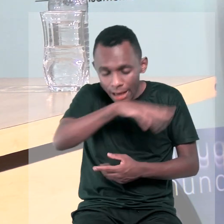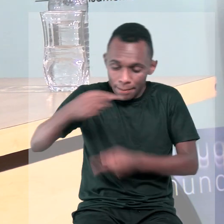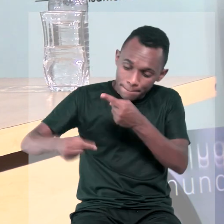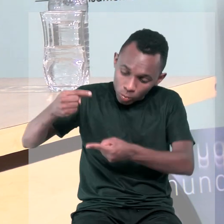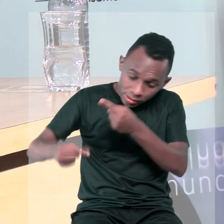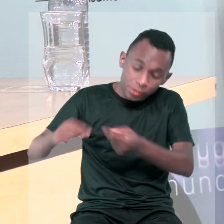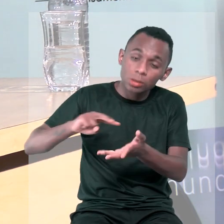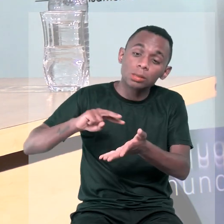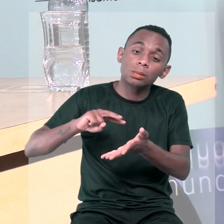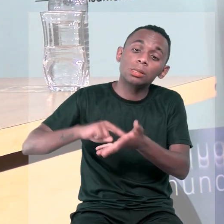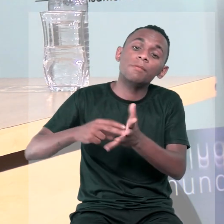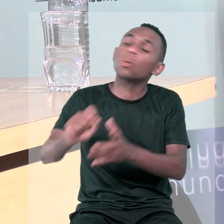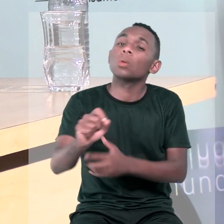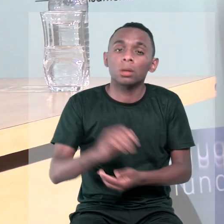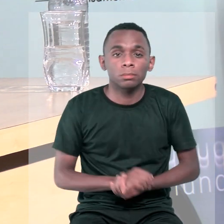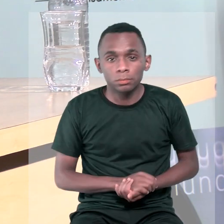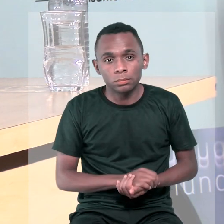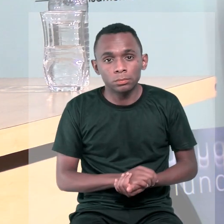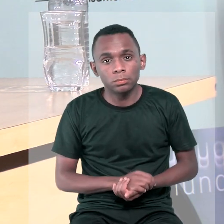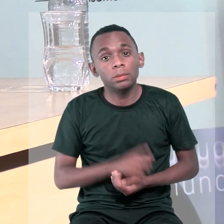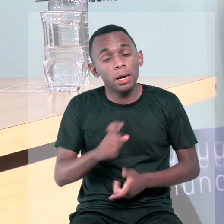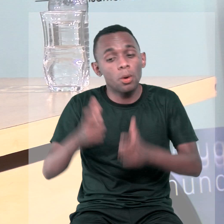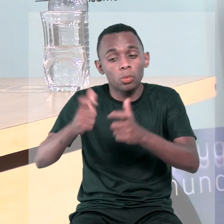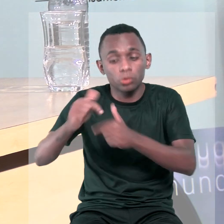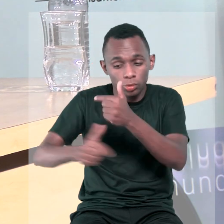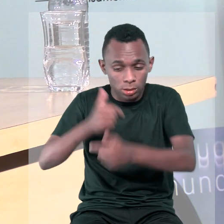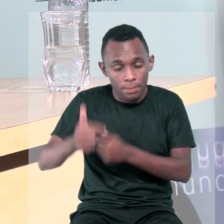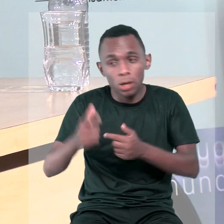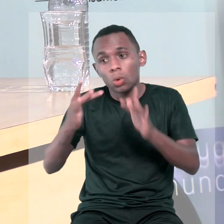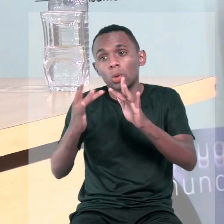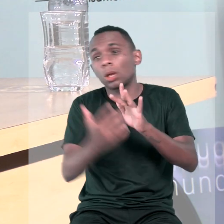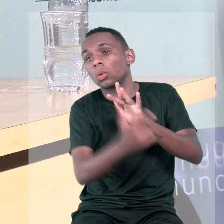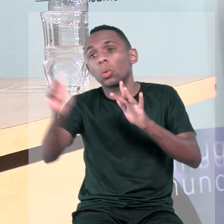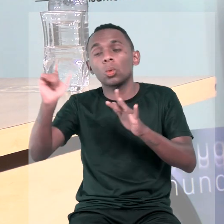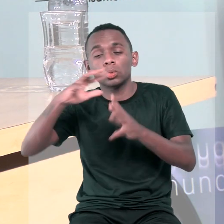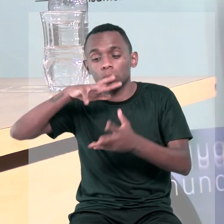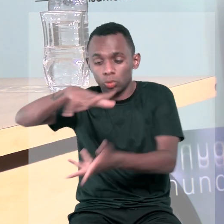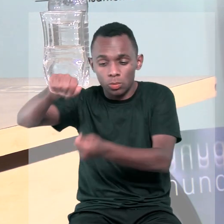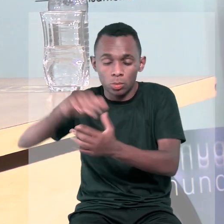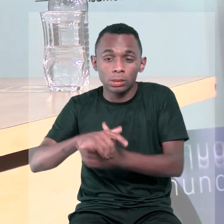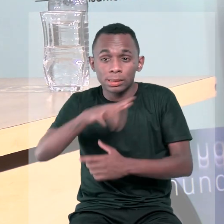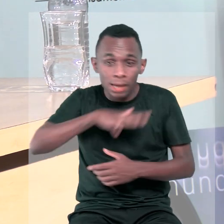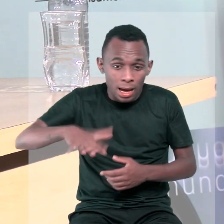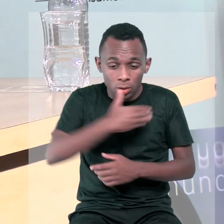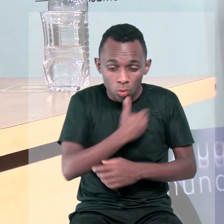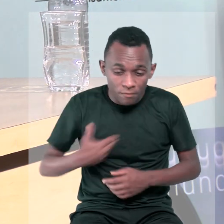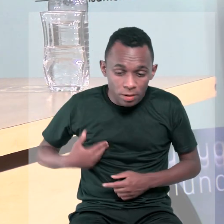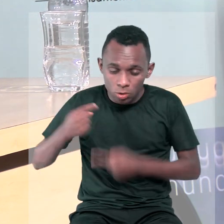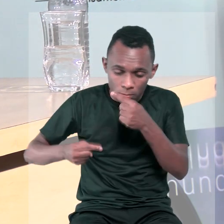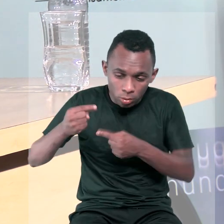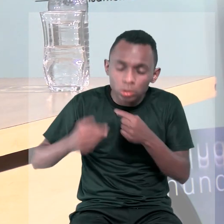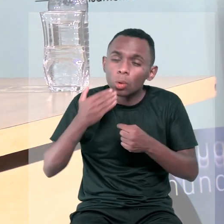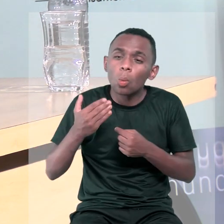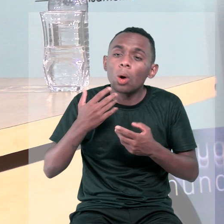de pensamento, segundo Arendt? Claro, é abandono do mundo, já sabemos, mas o que isso significa mais propriamente?